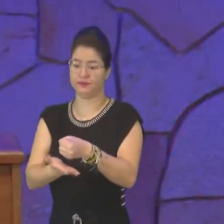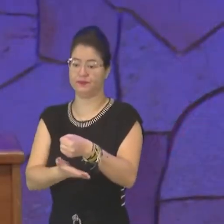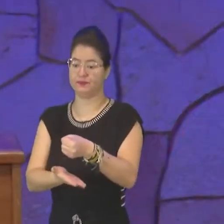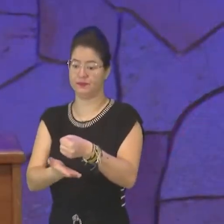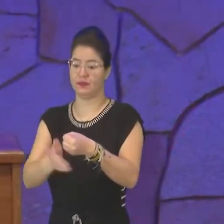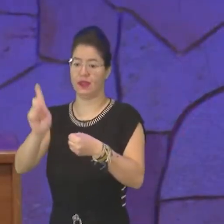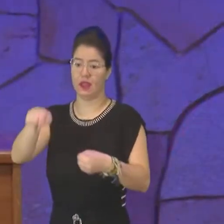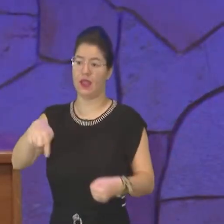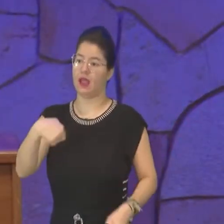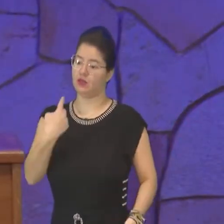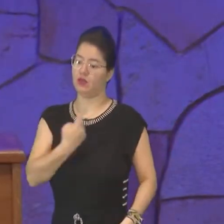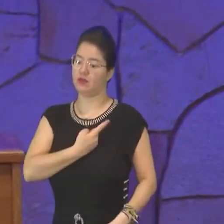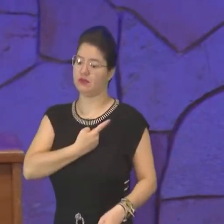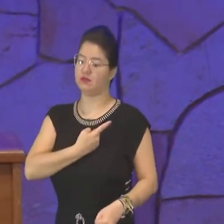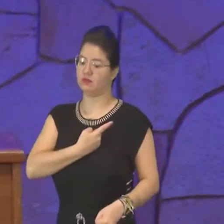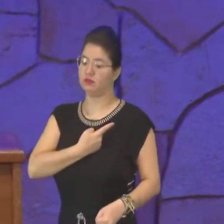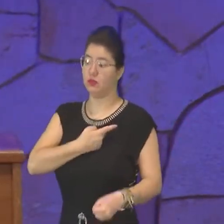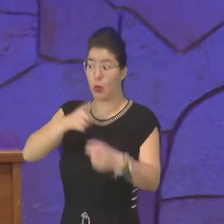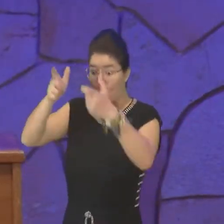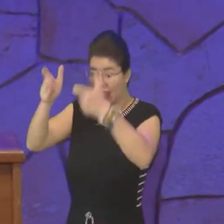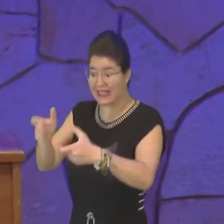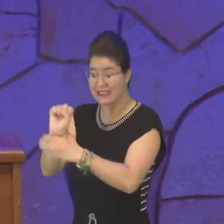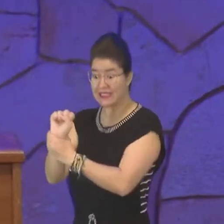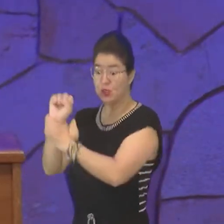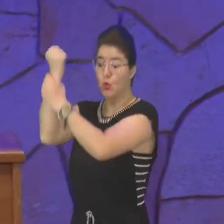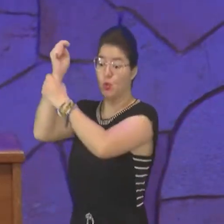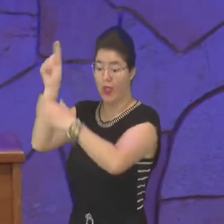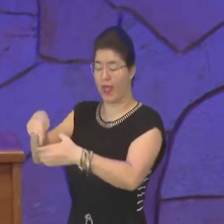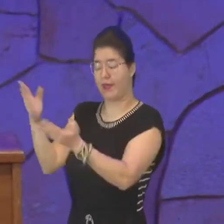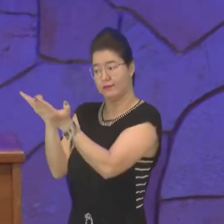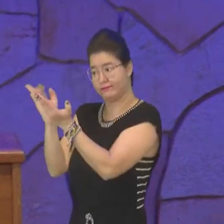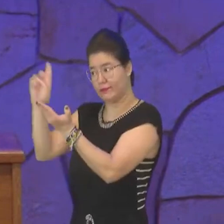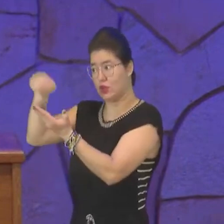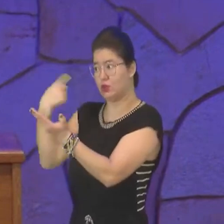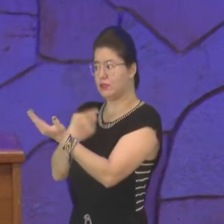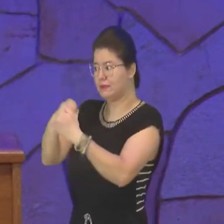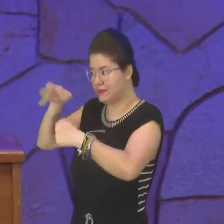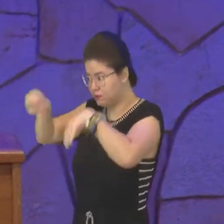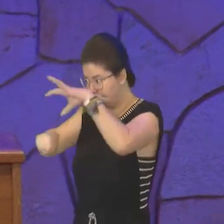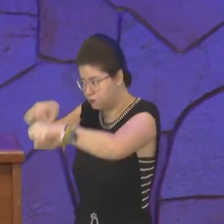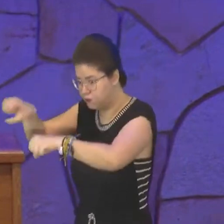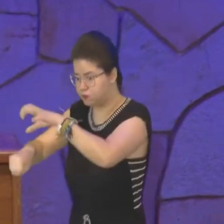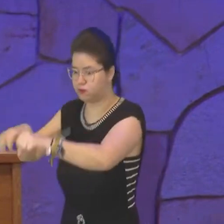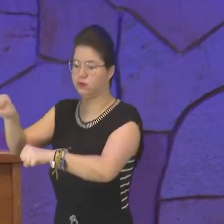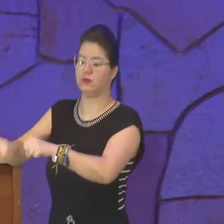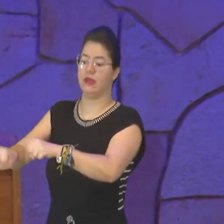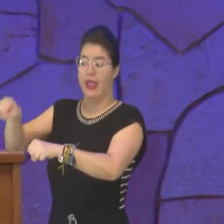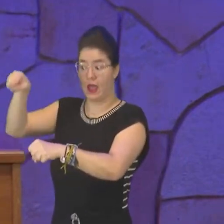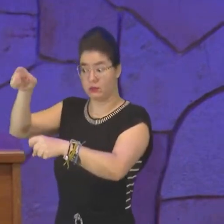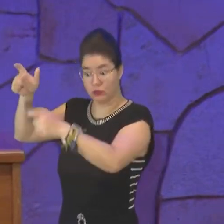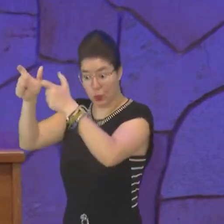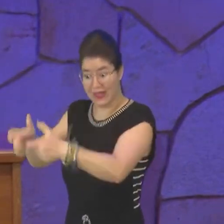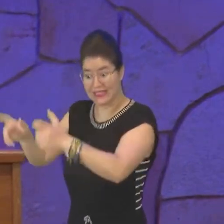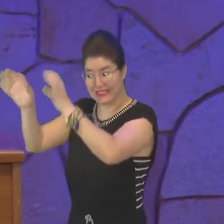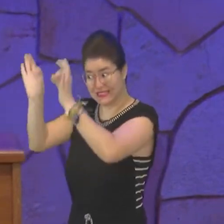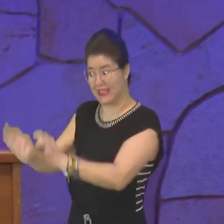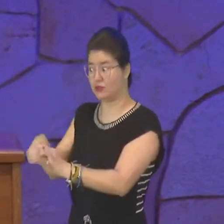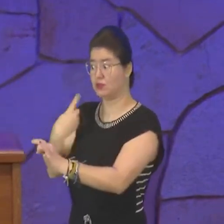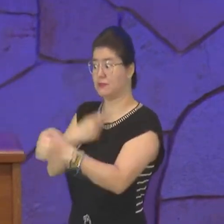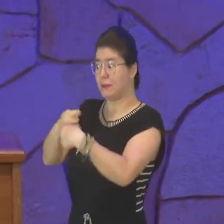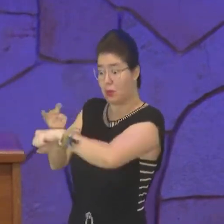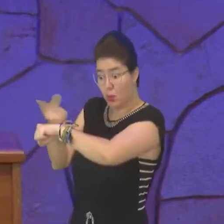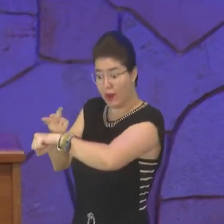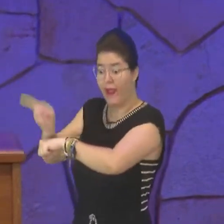é a nossa fonte. A palavra do Senhor é a nossa fonte. É aqui que nós bebemos. É aqui que